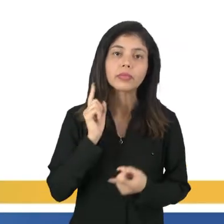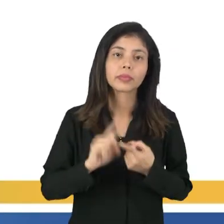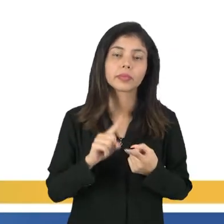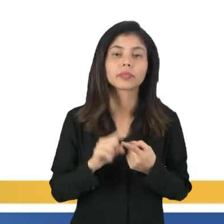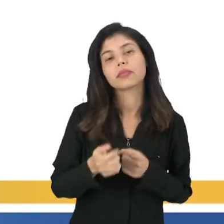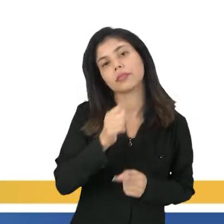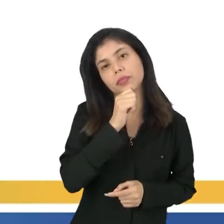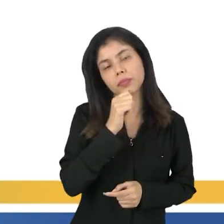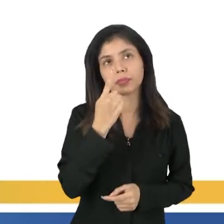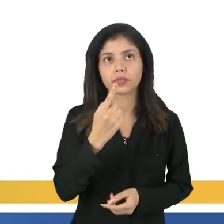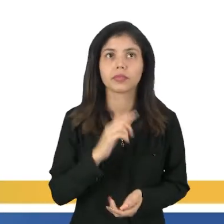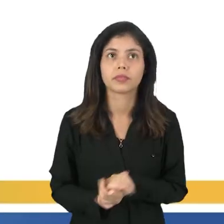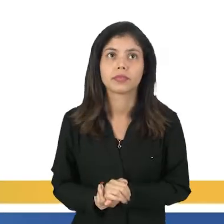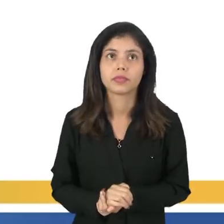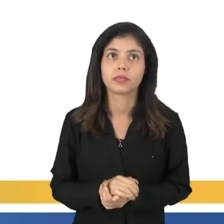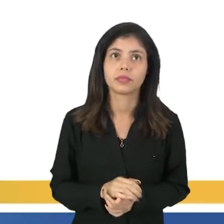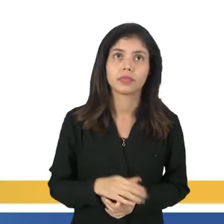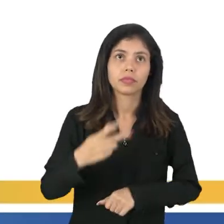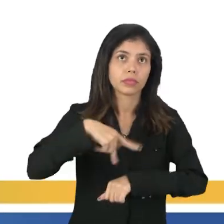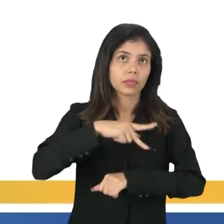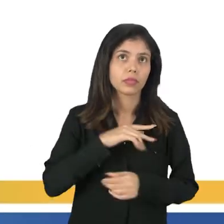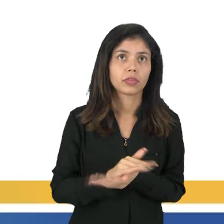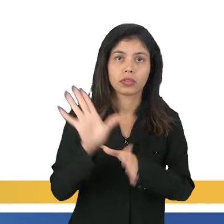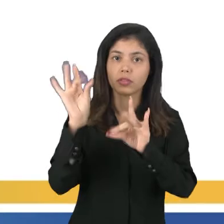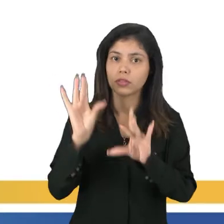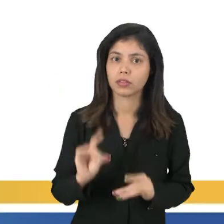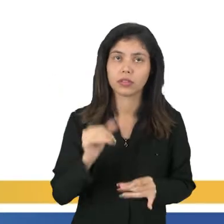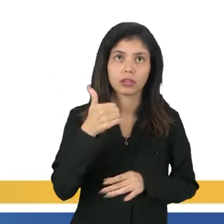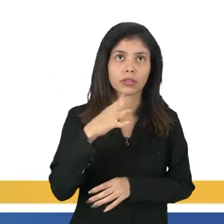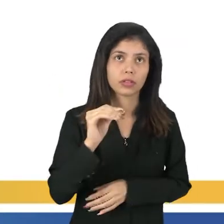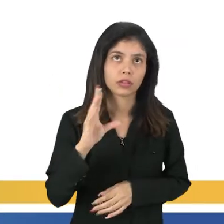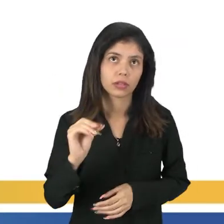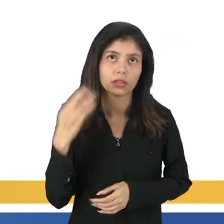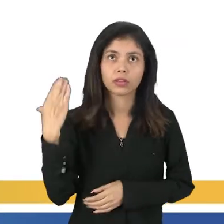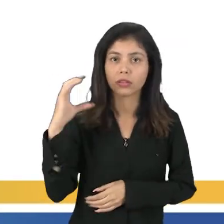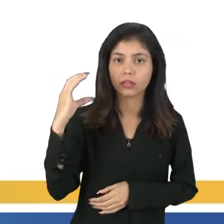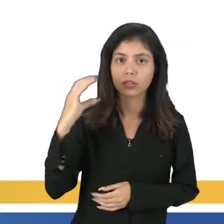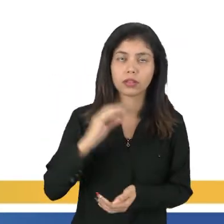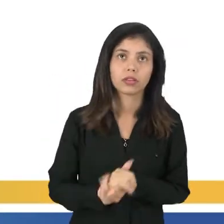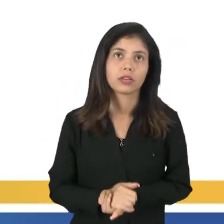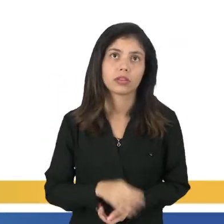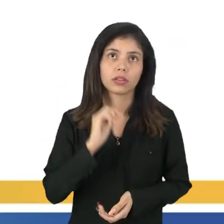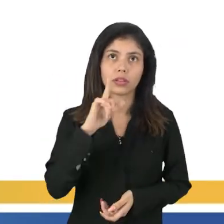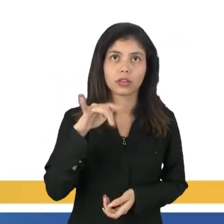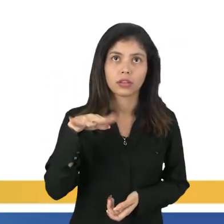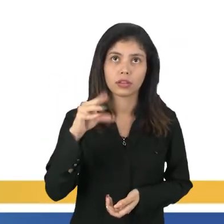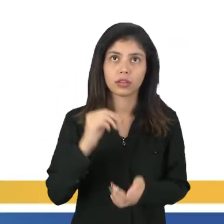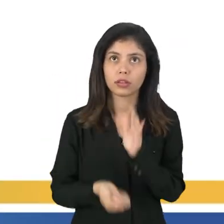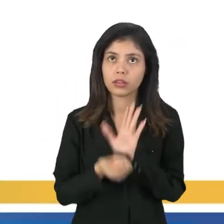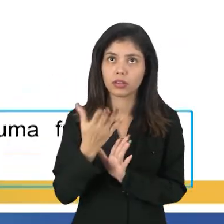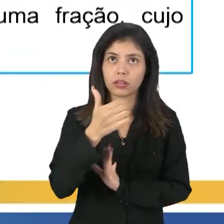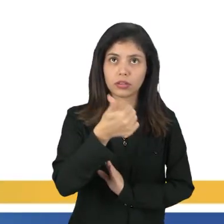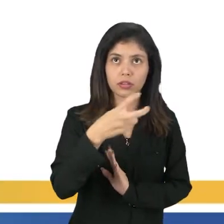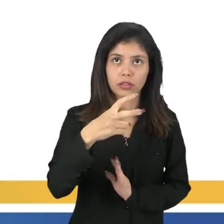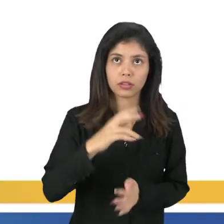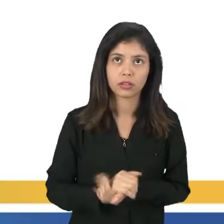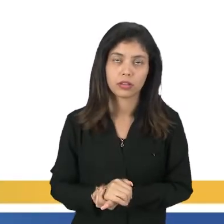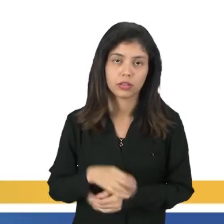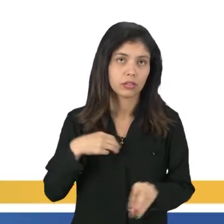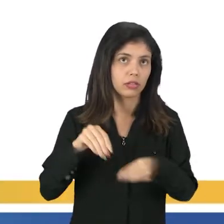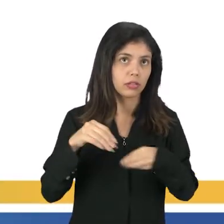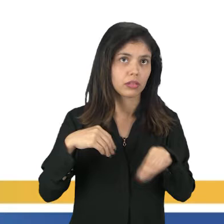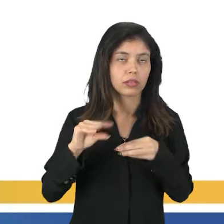1. Um certo país, de cada 100 latas de alumínio produzidas, cerca de 25 são